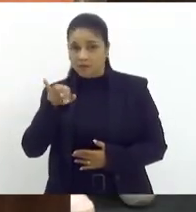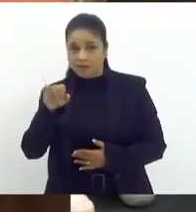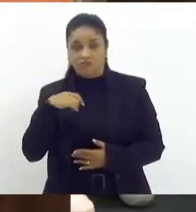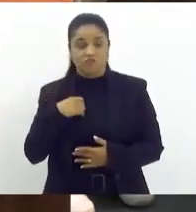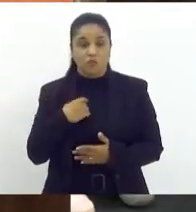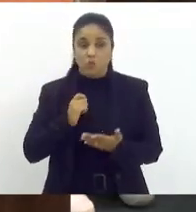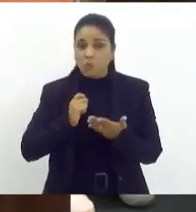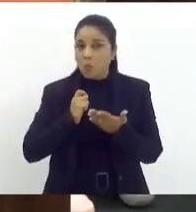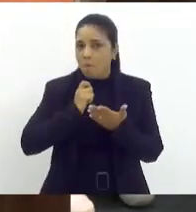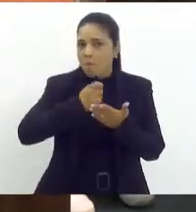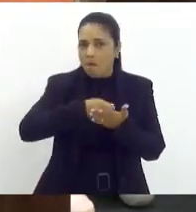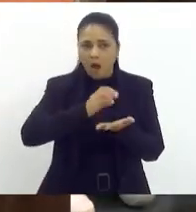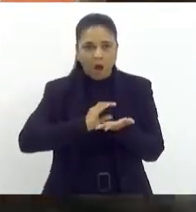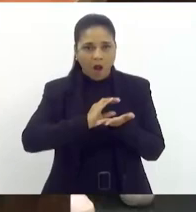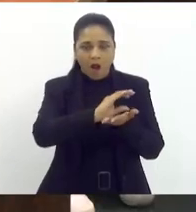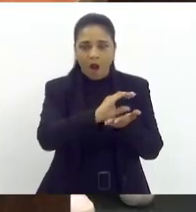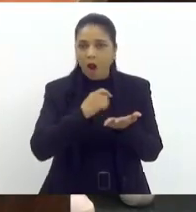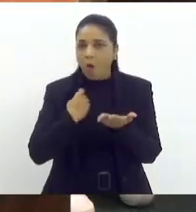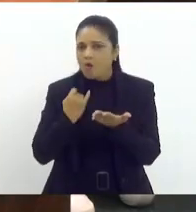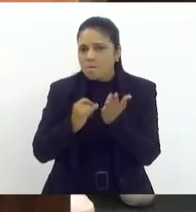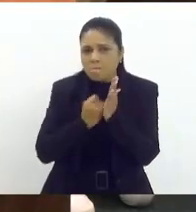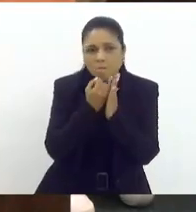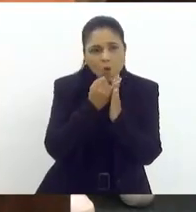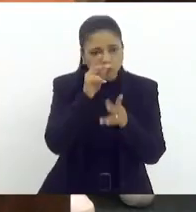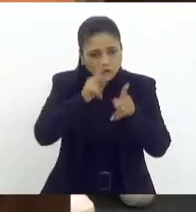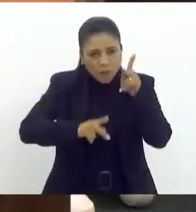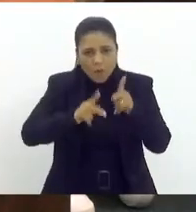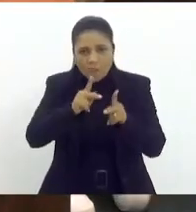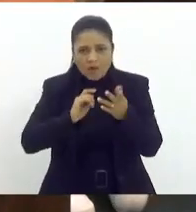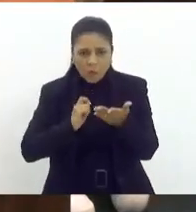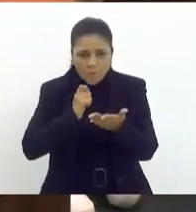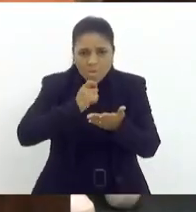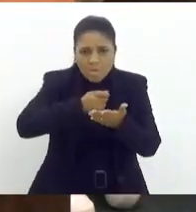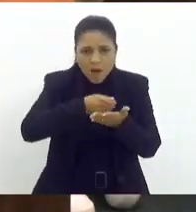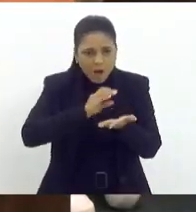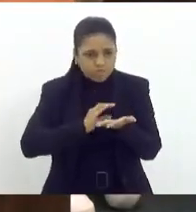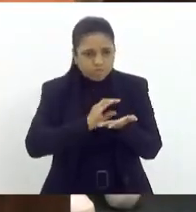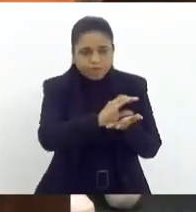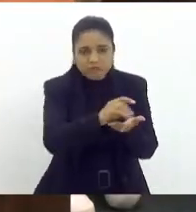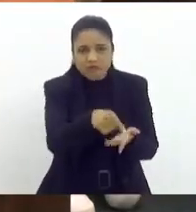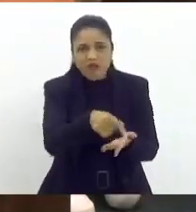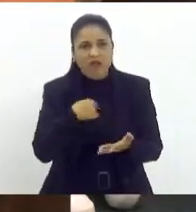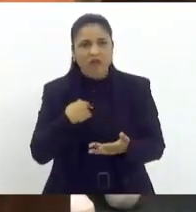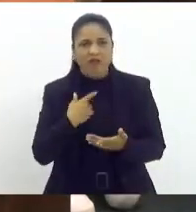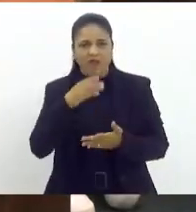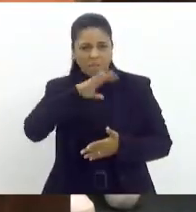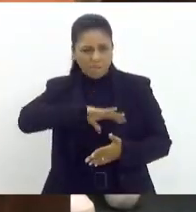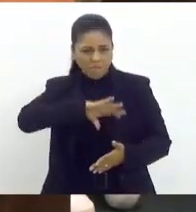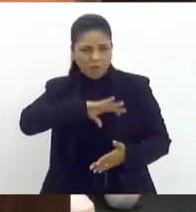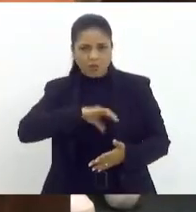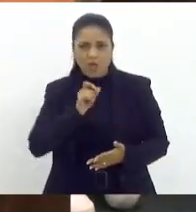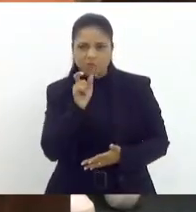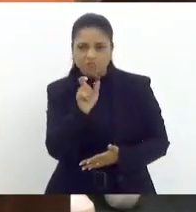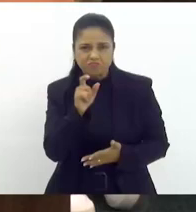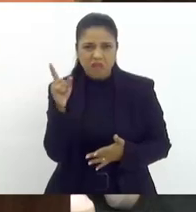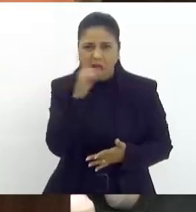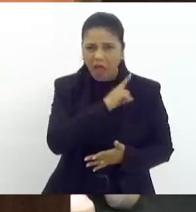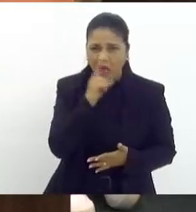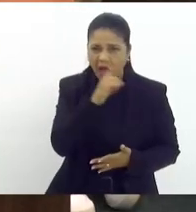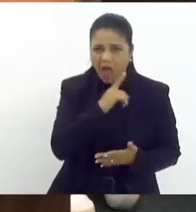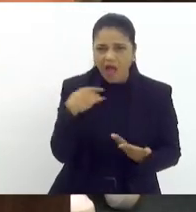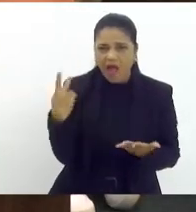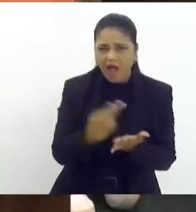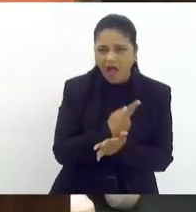de vagabundo Principalmente um cara desse que além de assassinar o português Faz apologia a maior facção